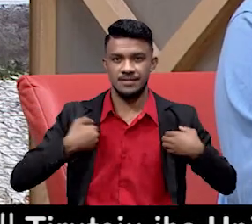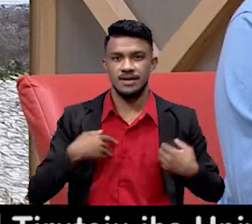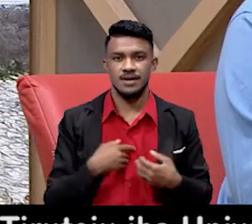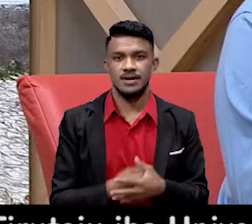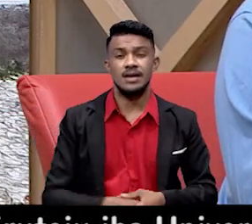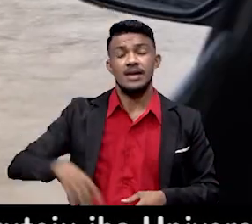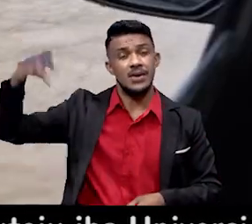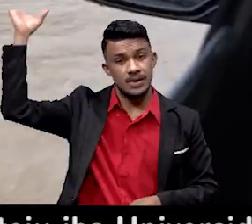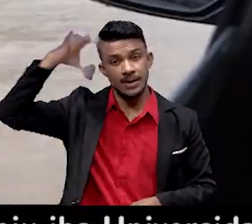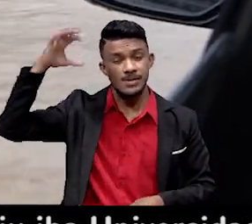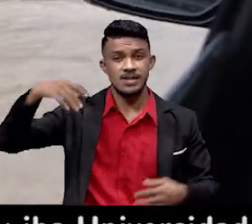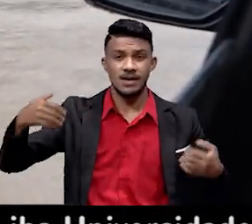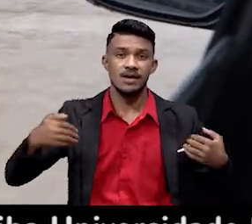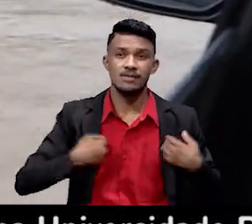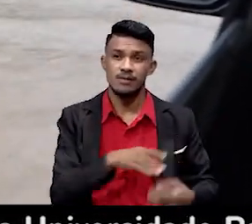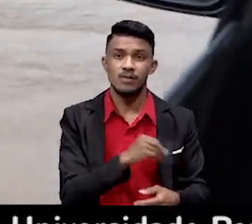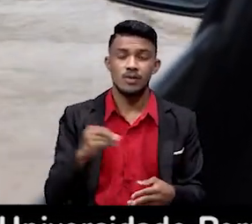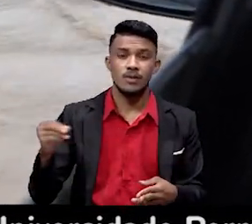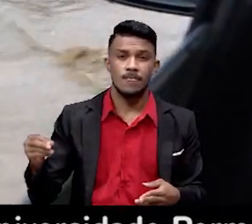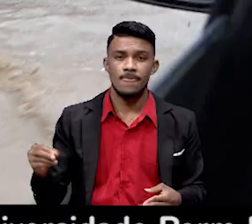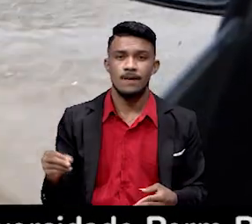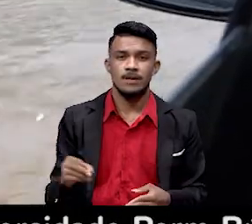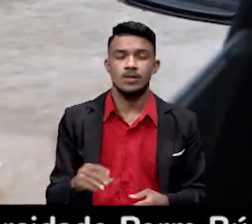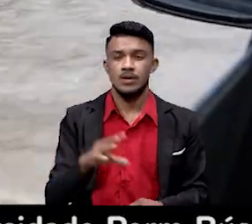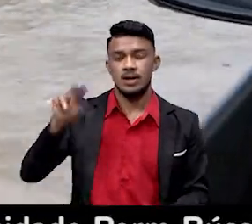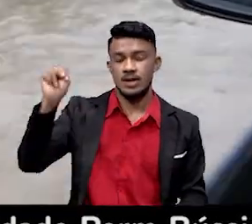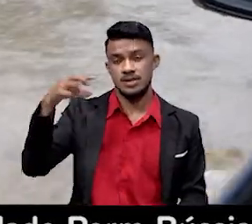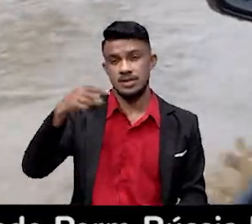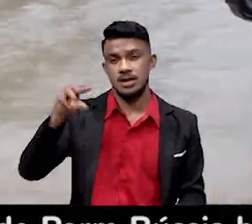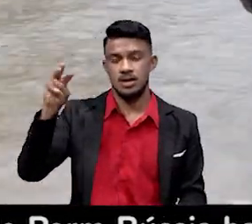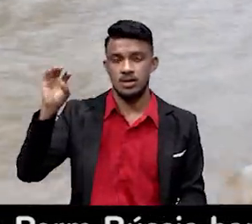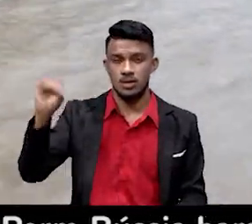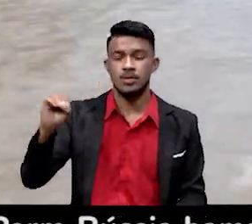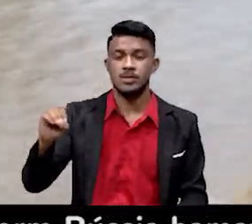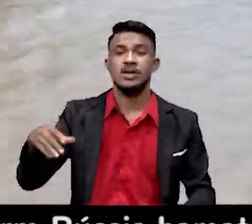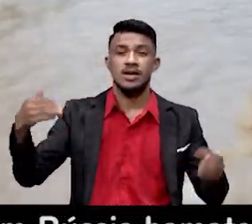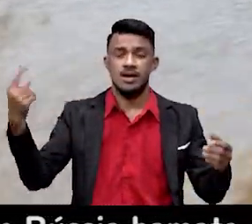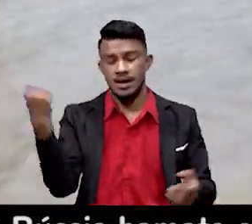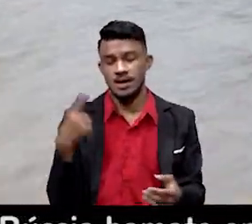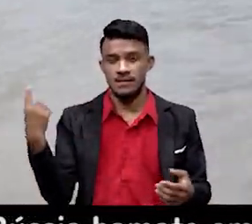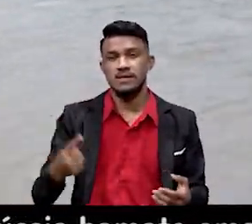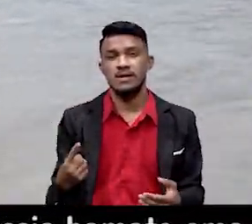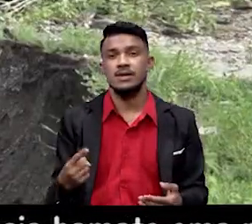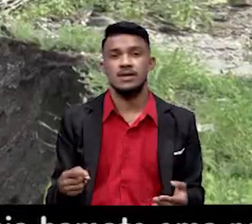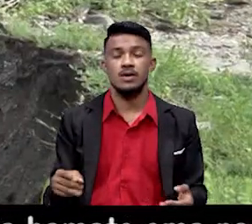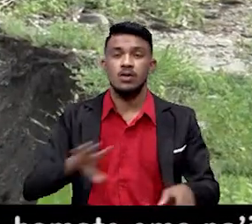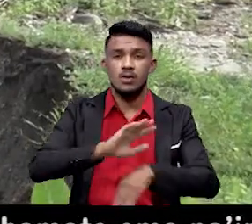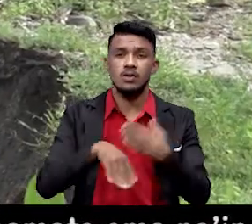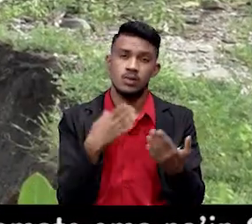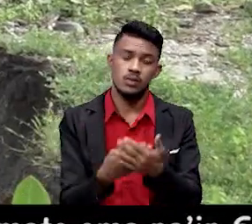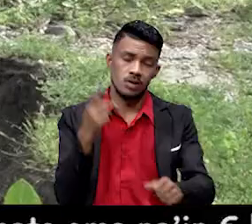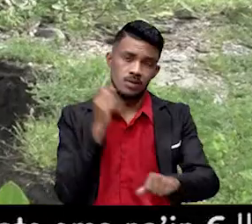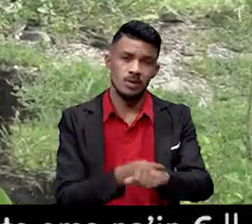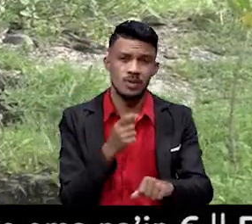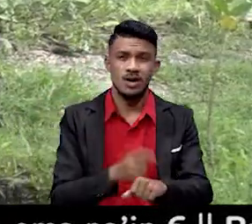ciclone mos ativo hotan MZO ida nemo sativo então sistema hirak ne maka hori suporta malu